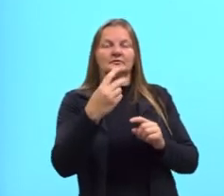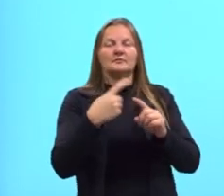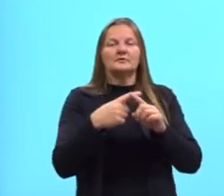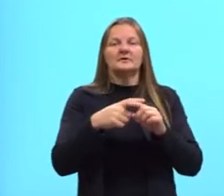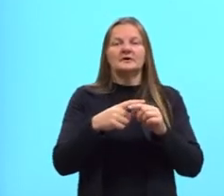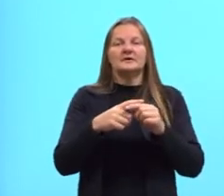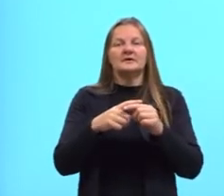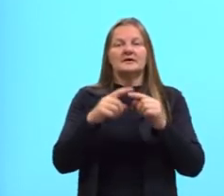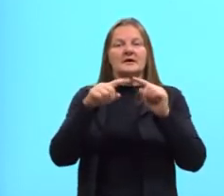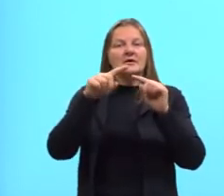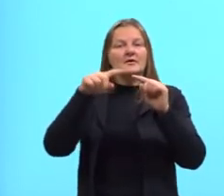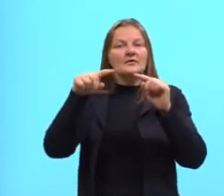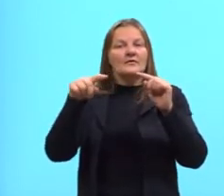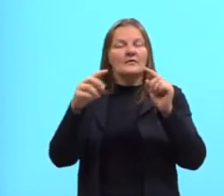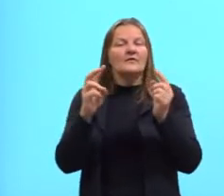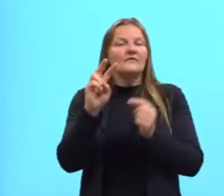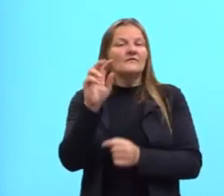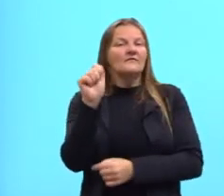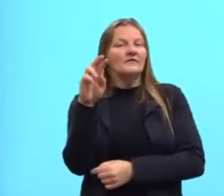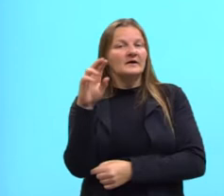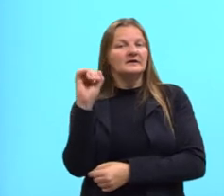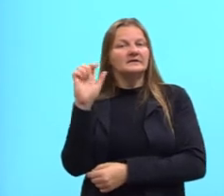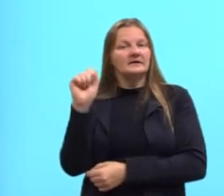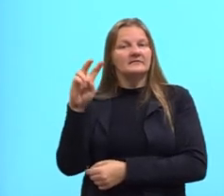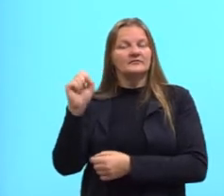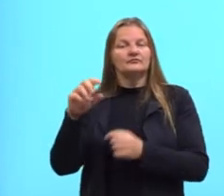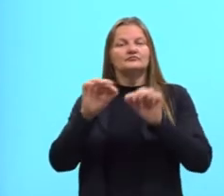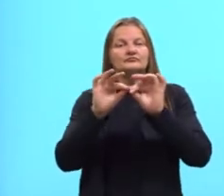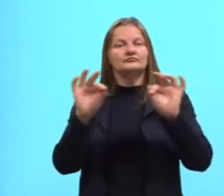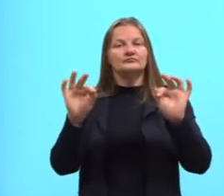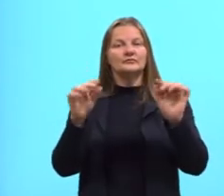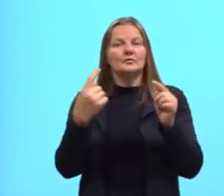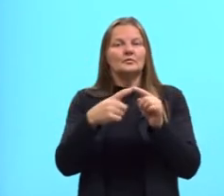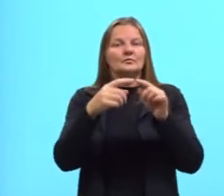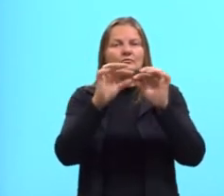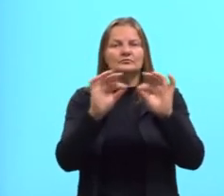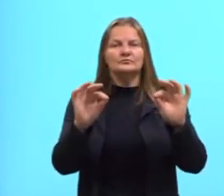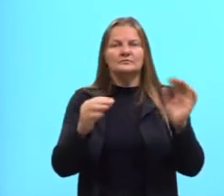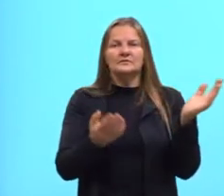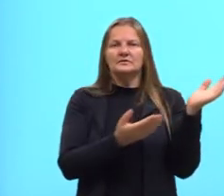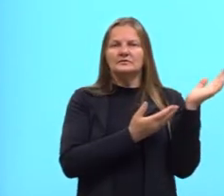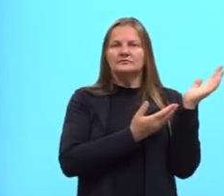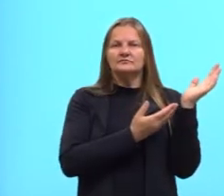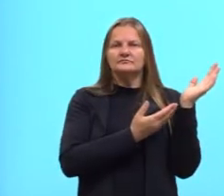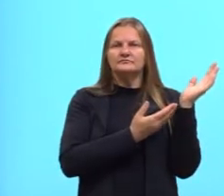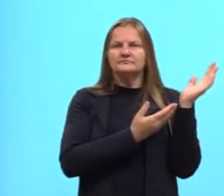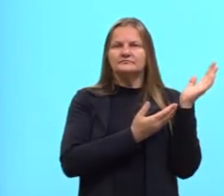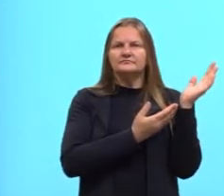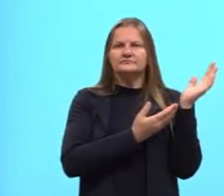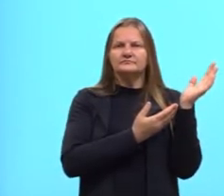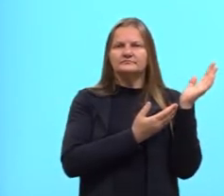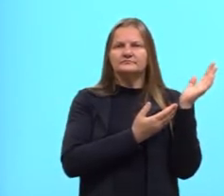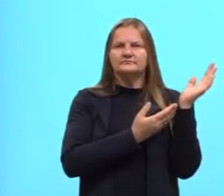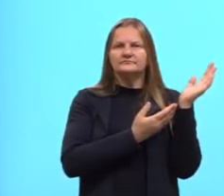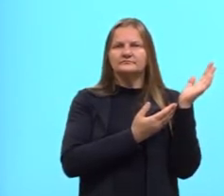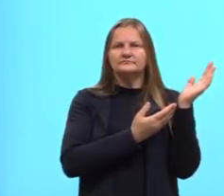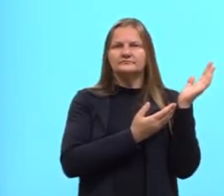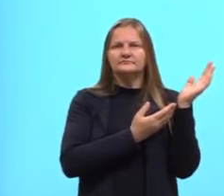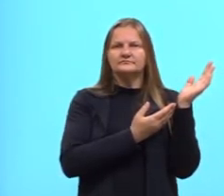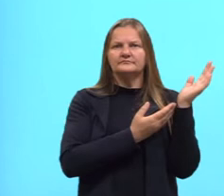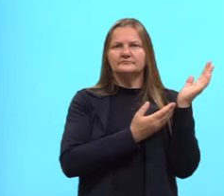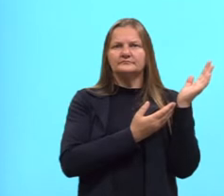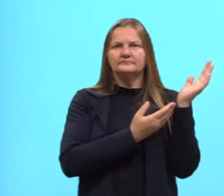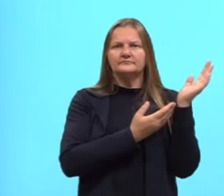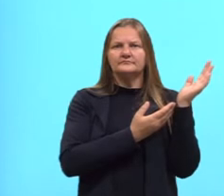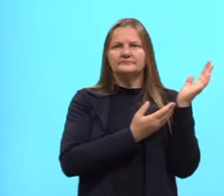uma variável a forma mais simples é eu tô somando 5,2 então nós utilizamos